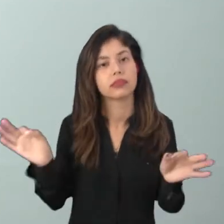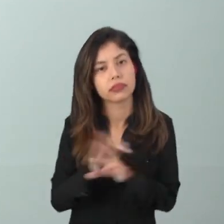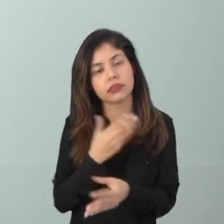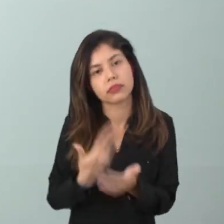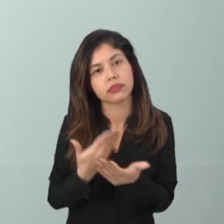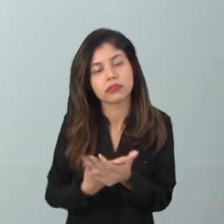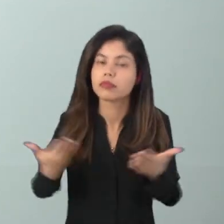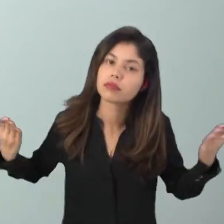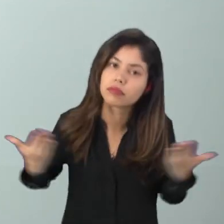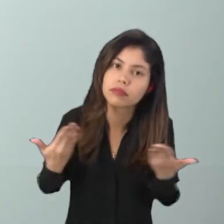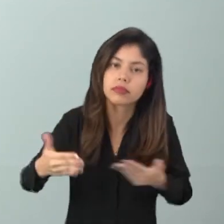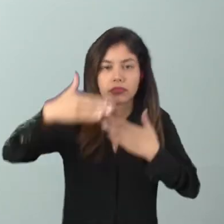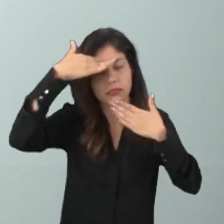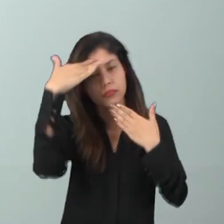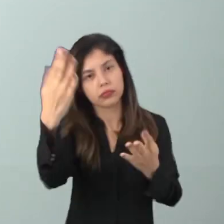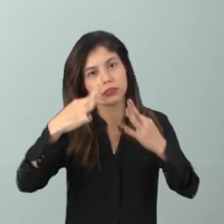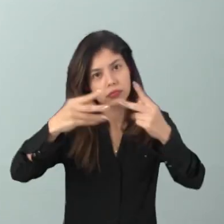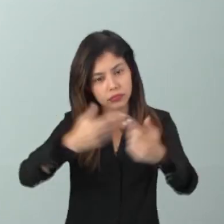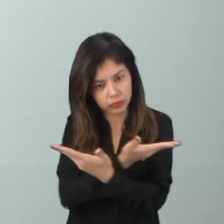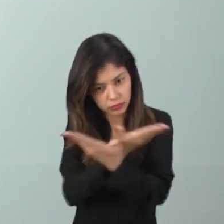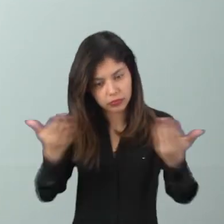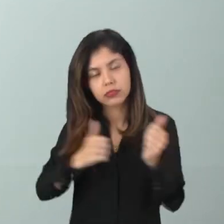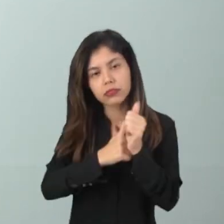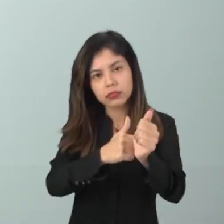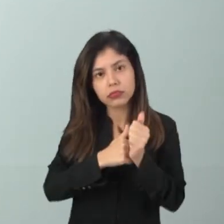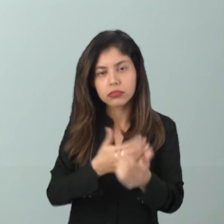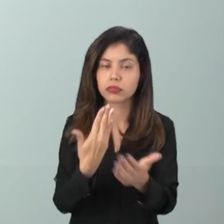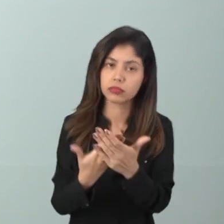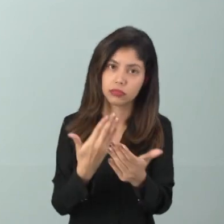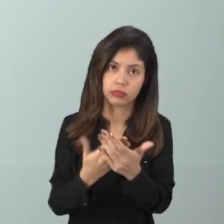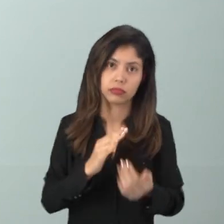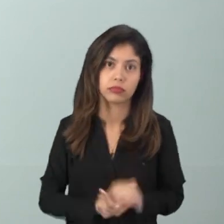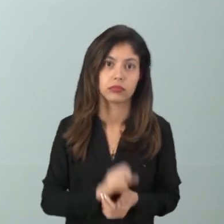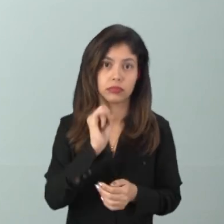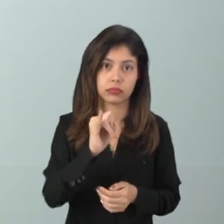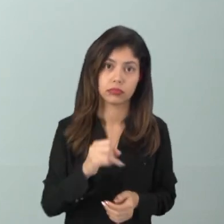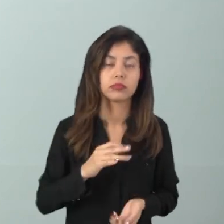nossa aula de hoje. Agradecemos a todos que têm acompanhado essas aulas.